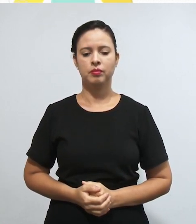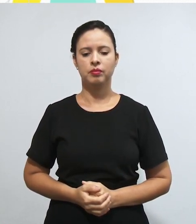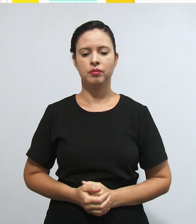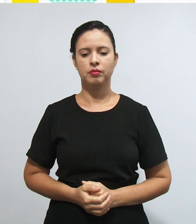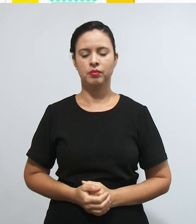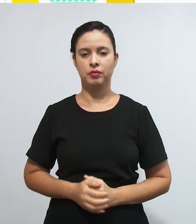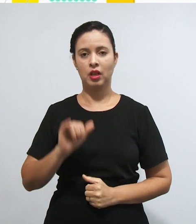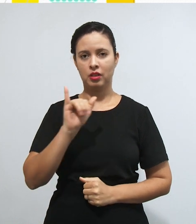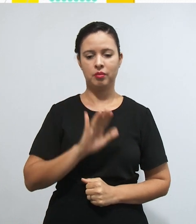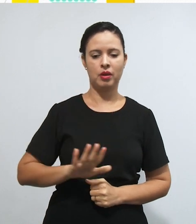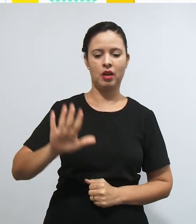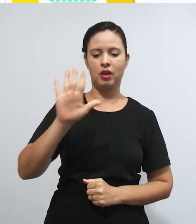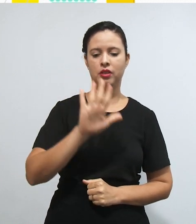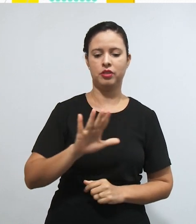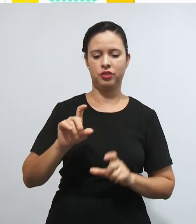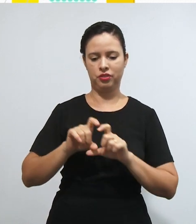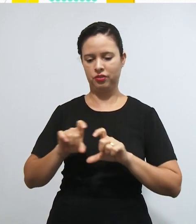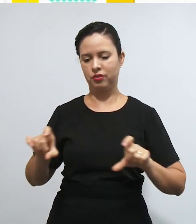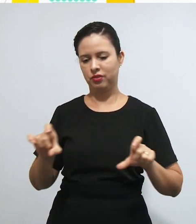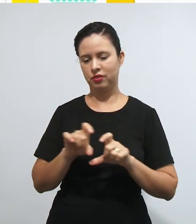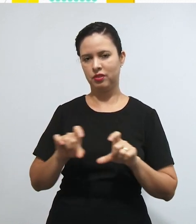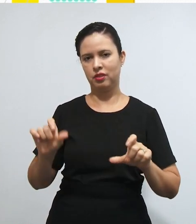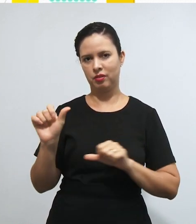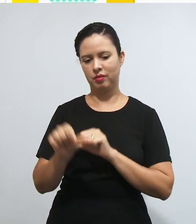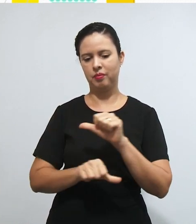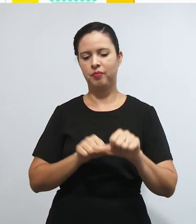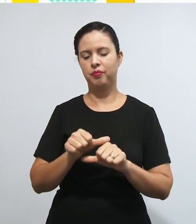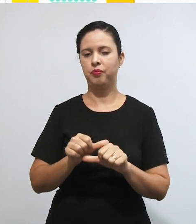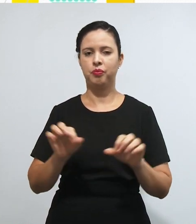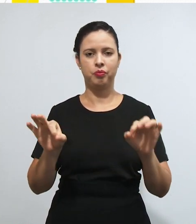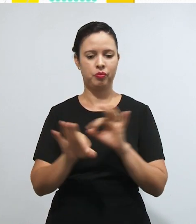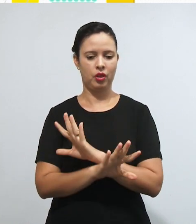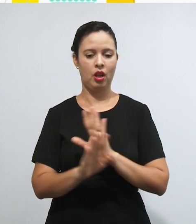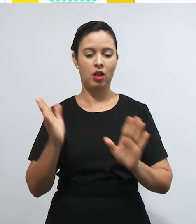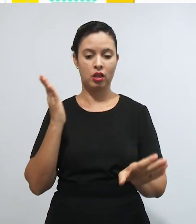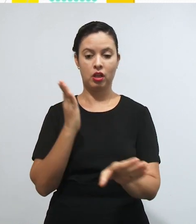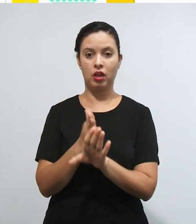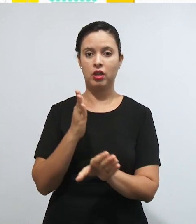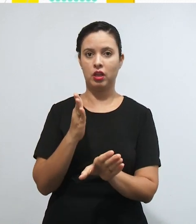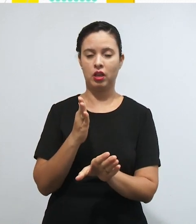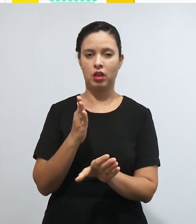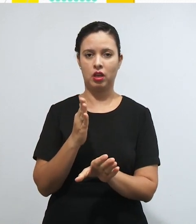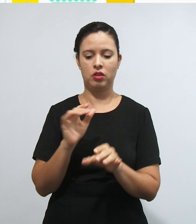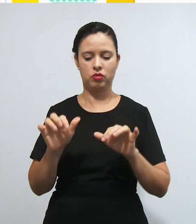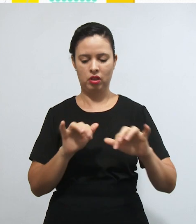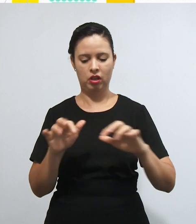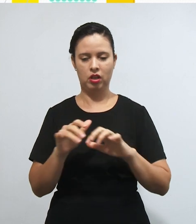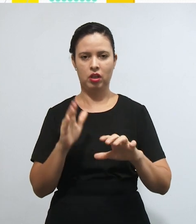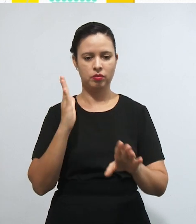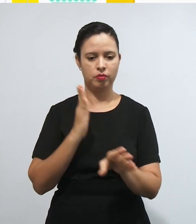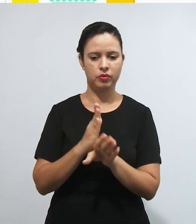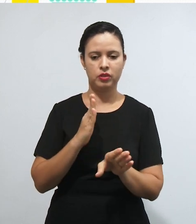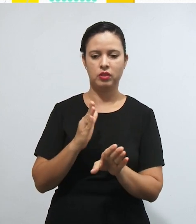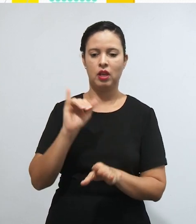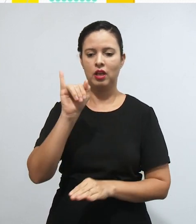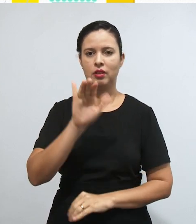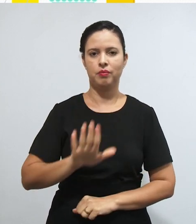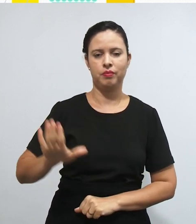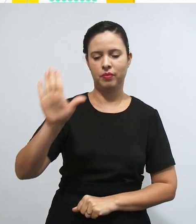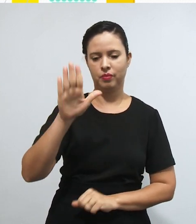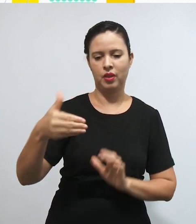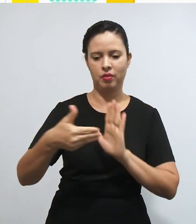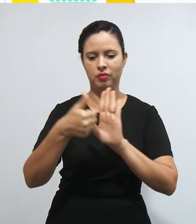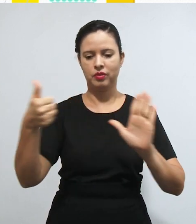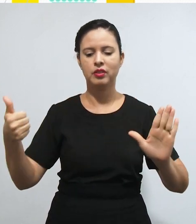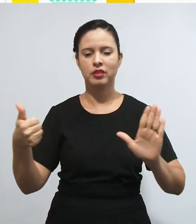Agora vai entrar a imagem com EAD mudando as realidades. Pronto. Quando eu clicar agora aqui no meu teclado, vai sair a imagem